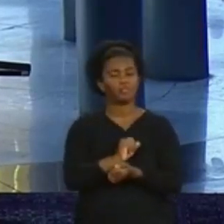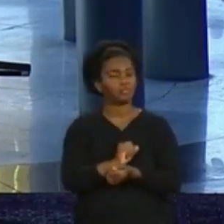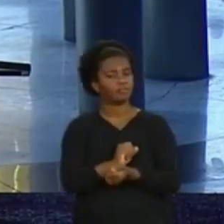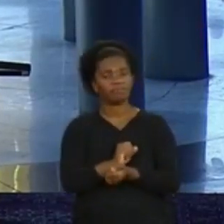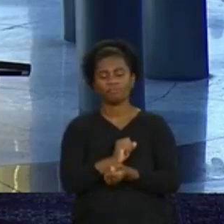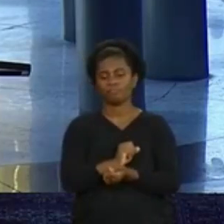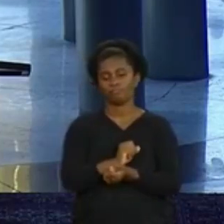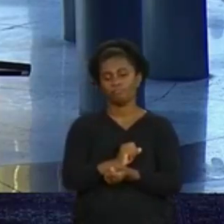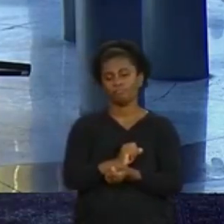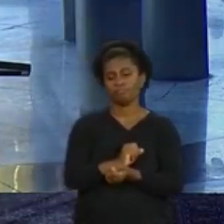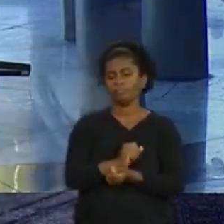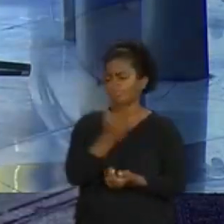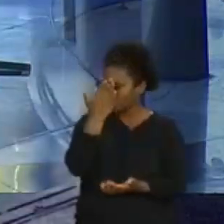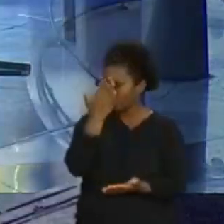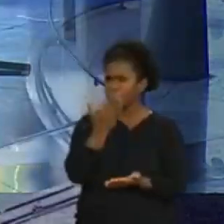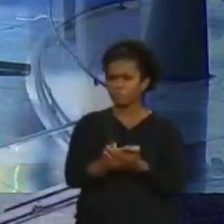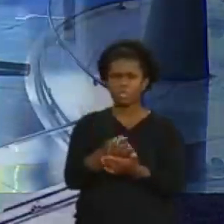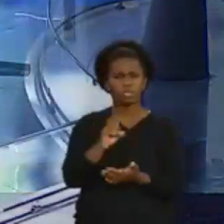Confie,